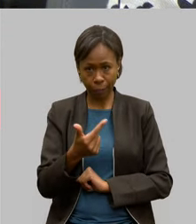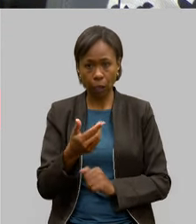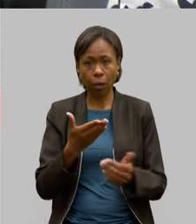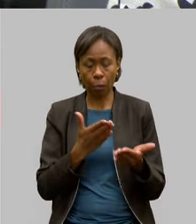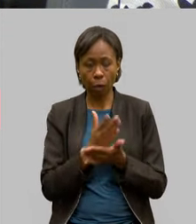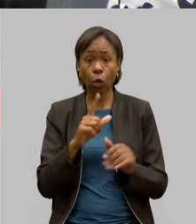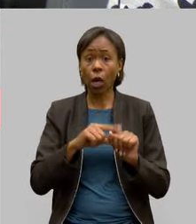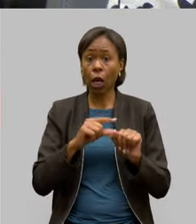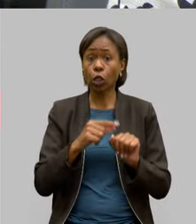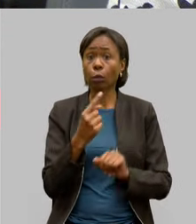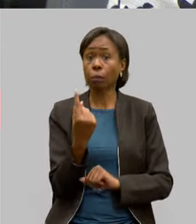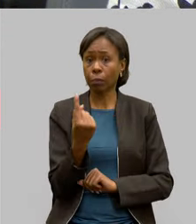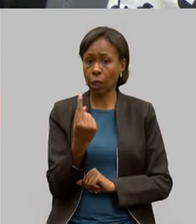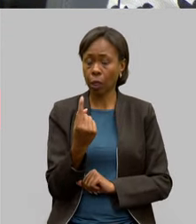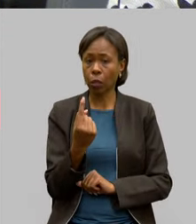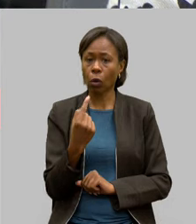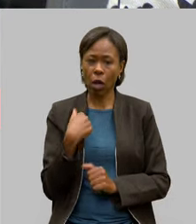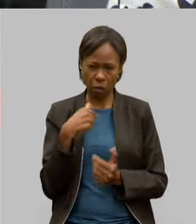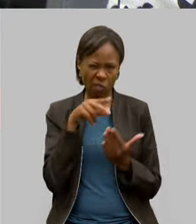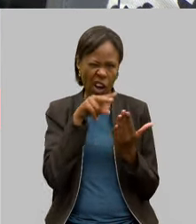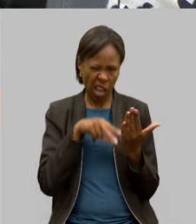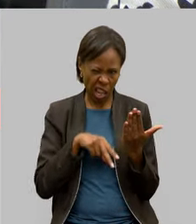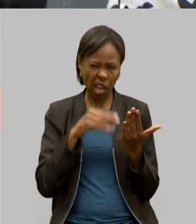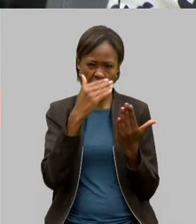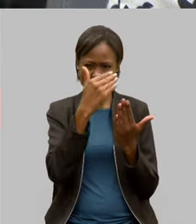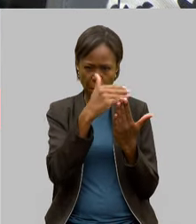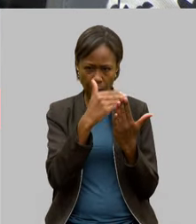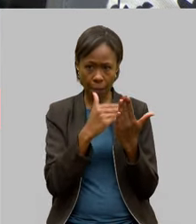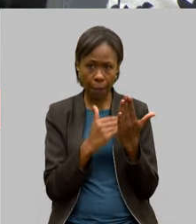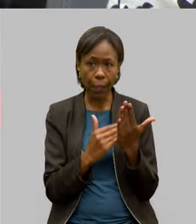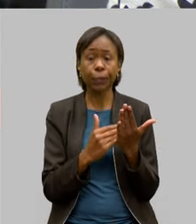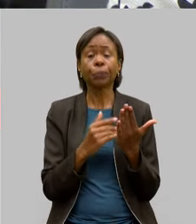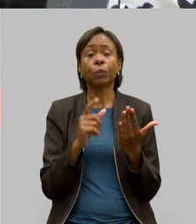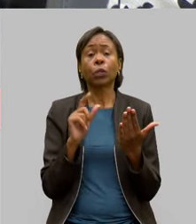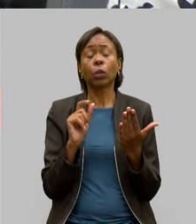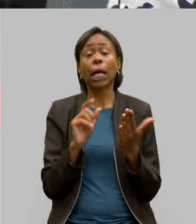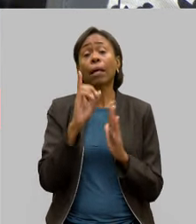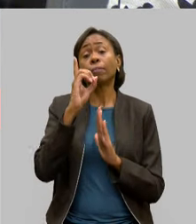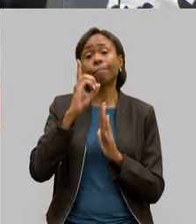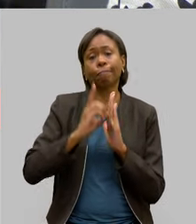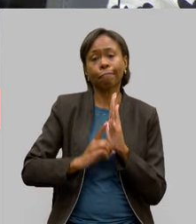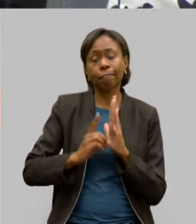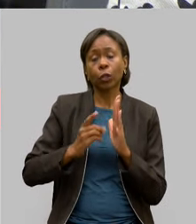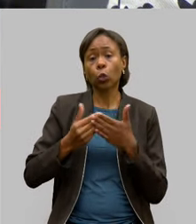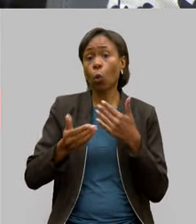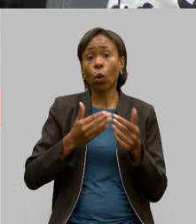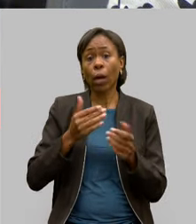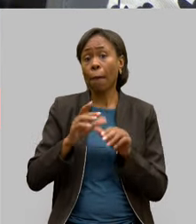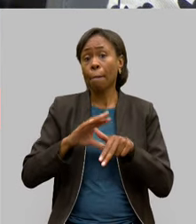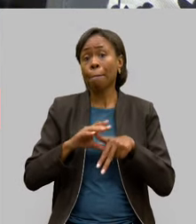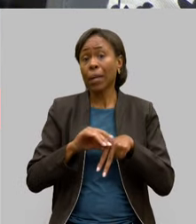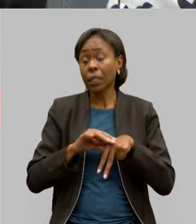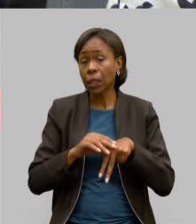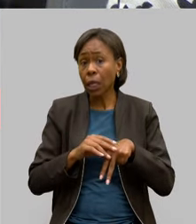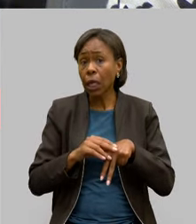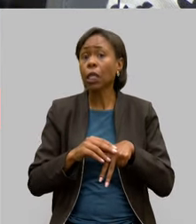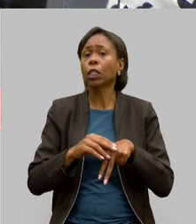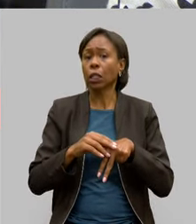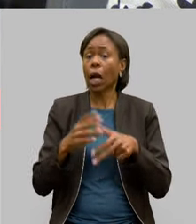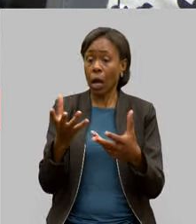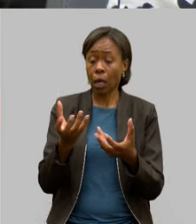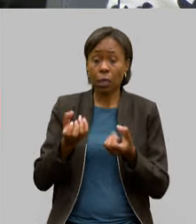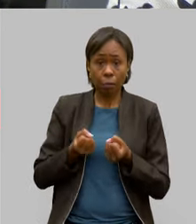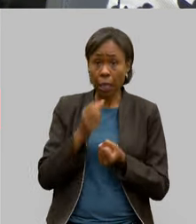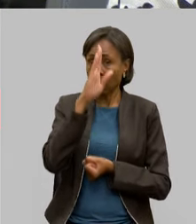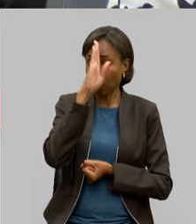artigo Primeiro vou pedir licença de ler parcialmente o texto que fala que é direito da de todo paciente receber gratuitamente